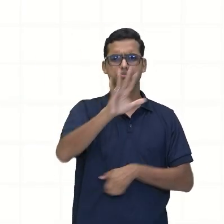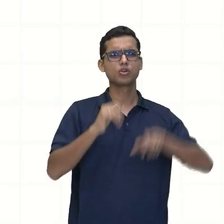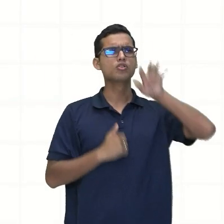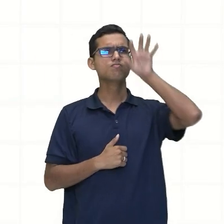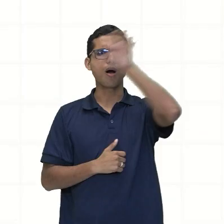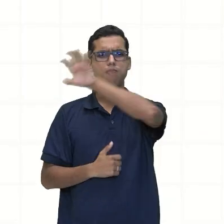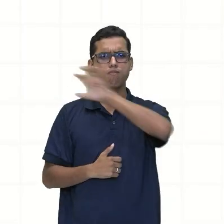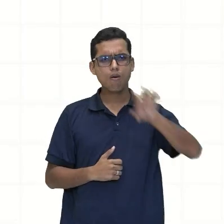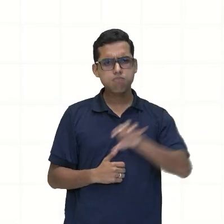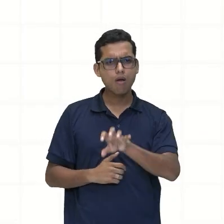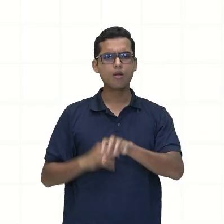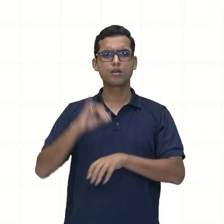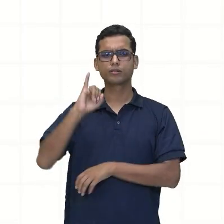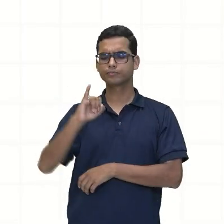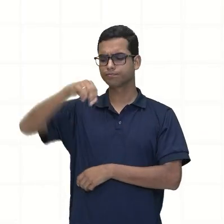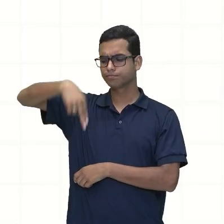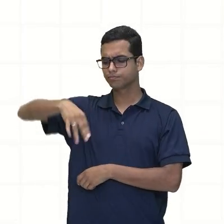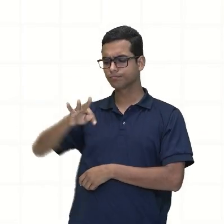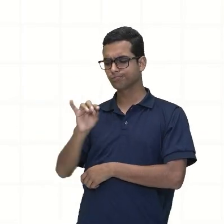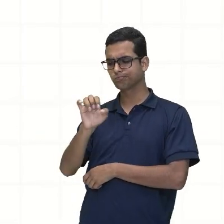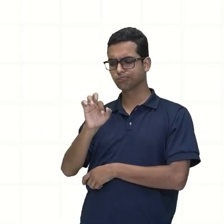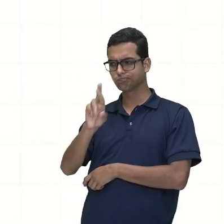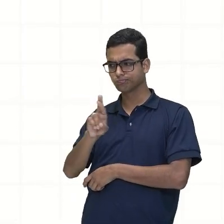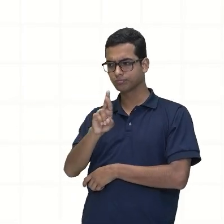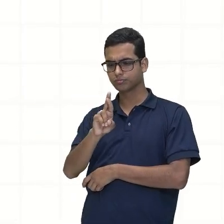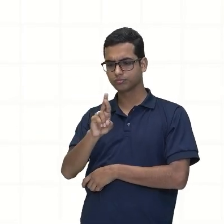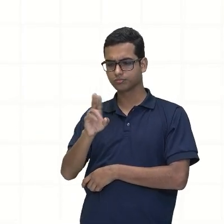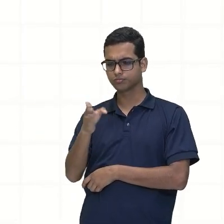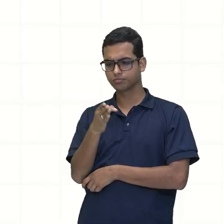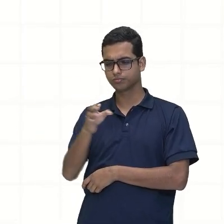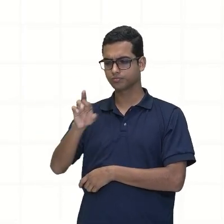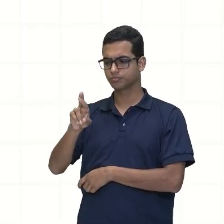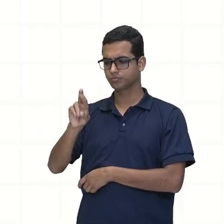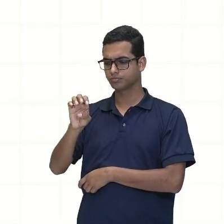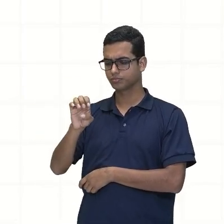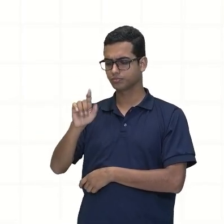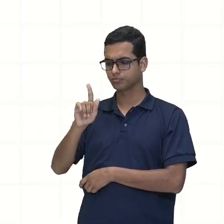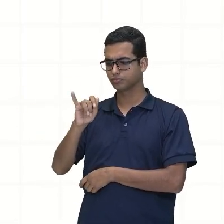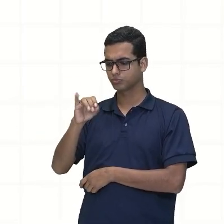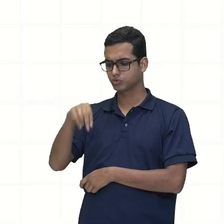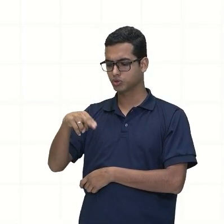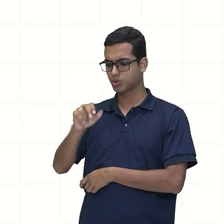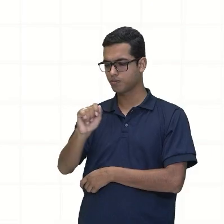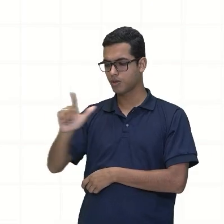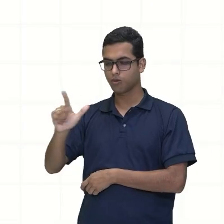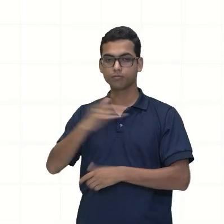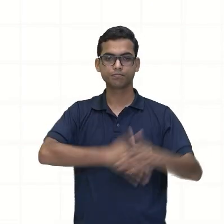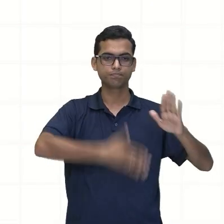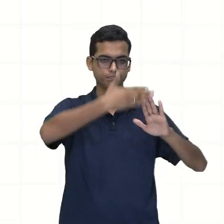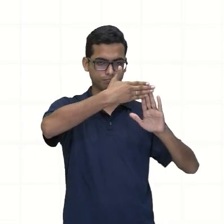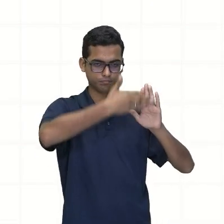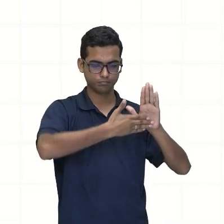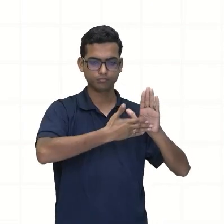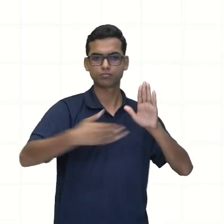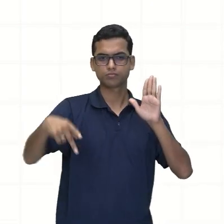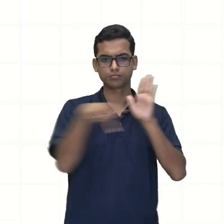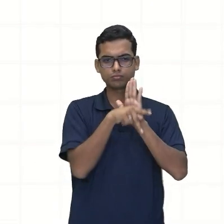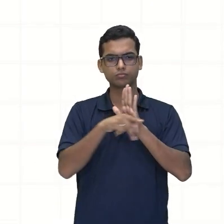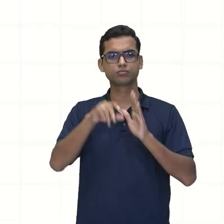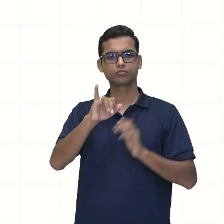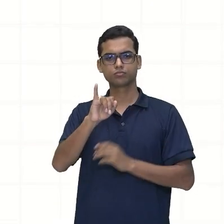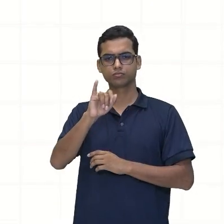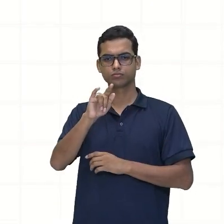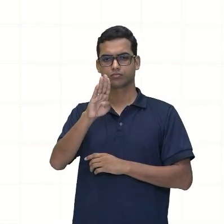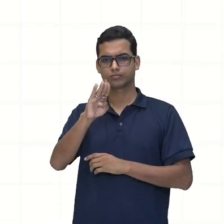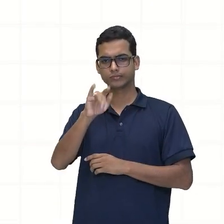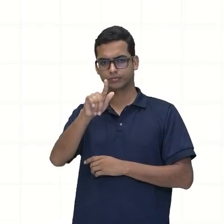estão saindo, né? Então, a gente tem aí todas as regiões, né, propostas pelo IBGE, região norte,